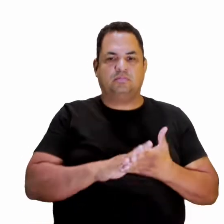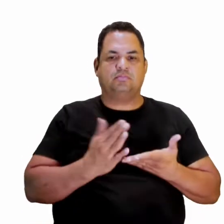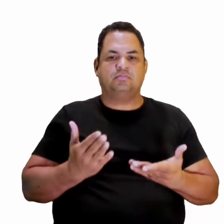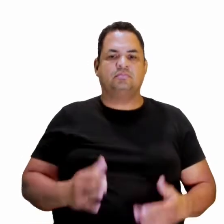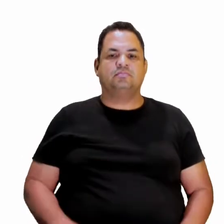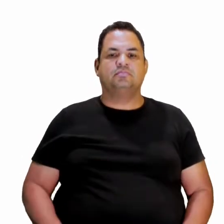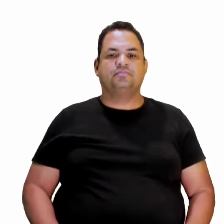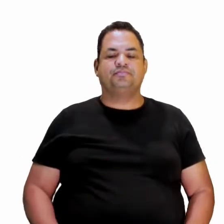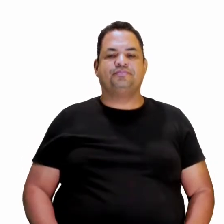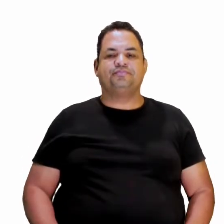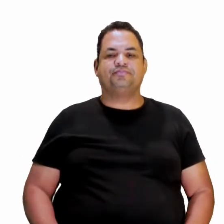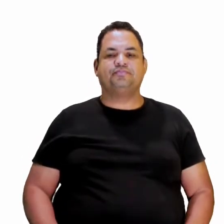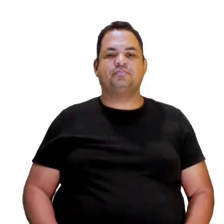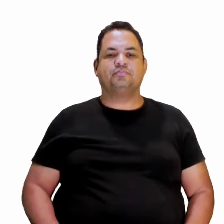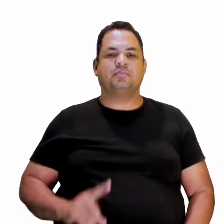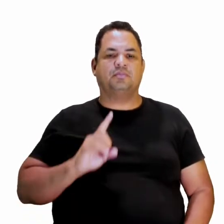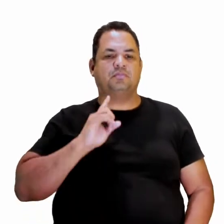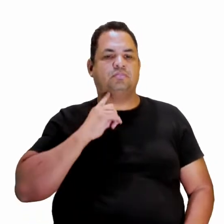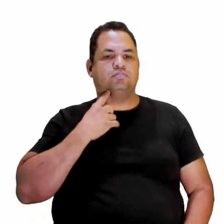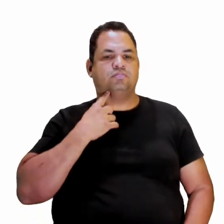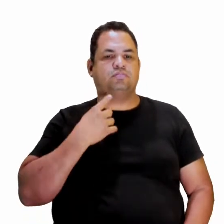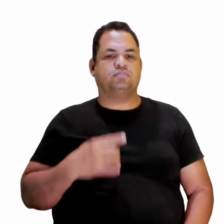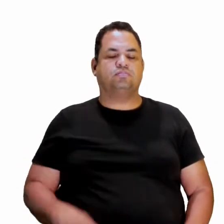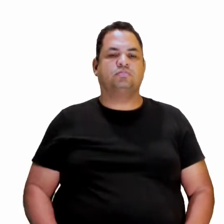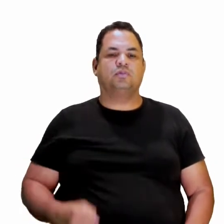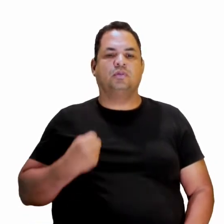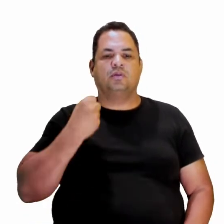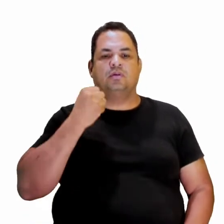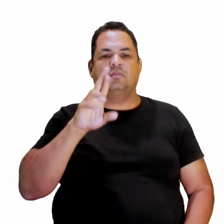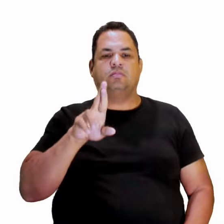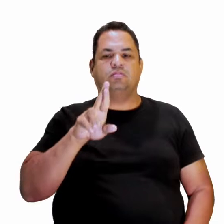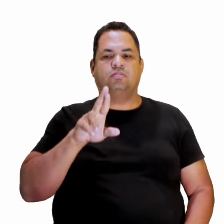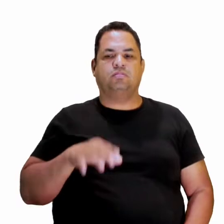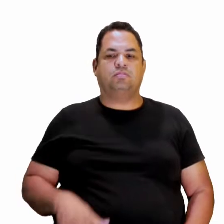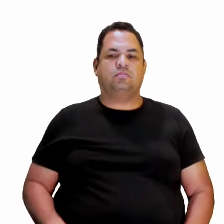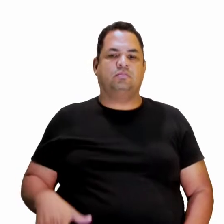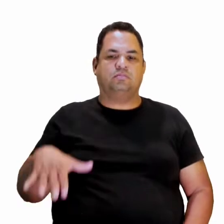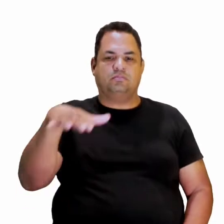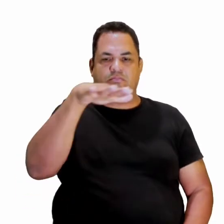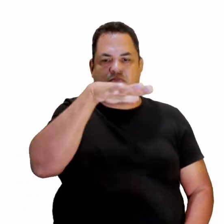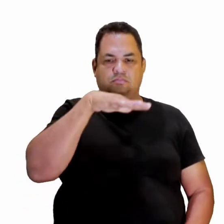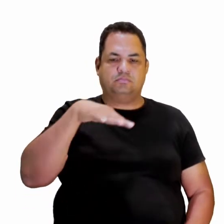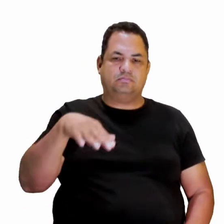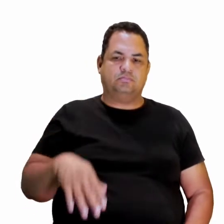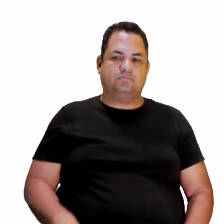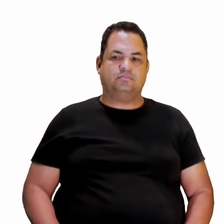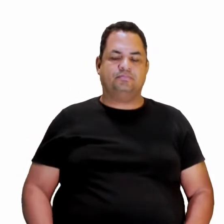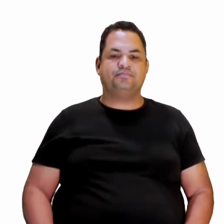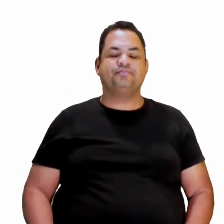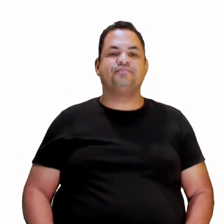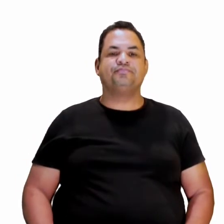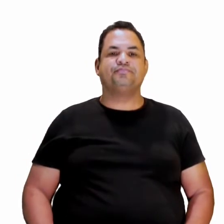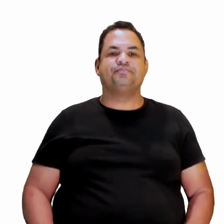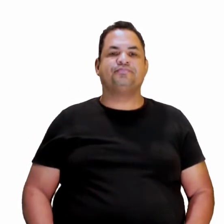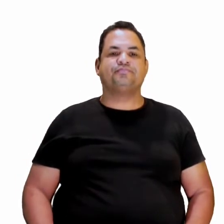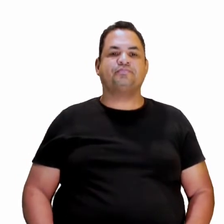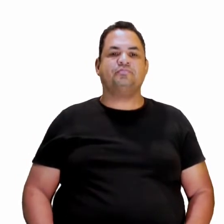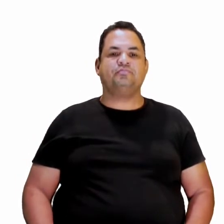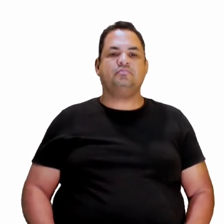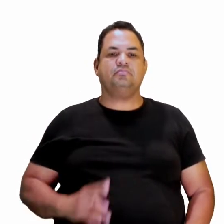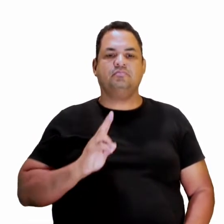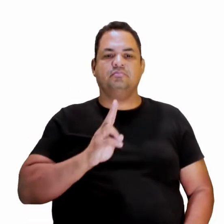ser air pollution, poluição do ar. Vamos